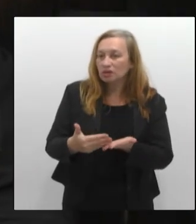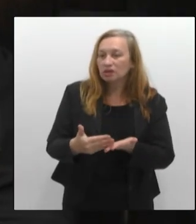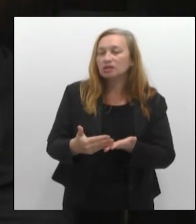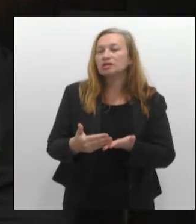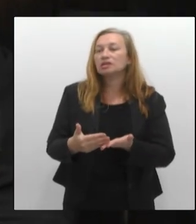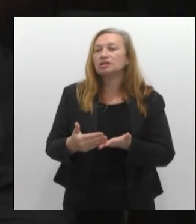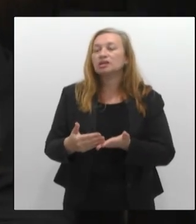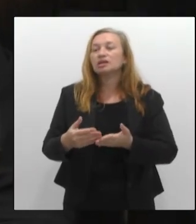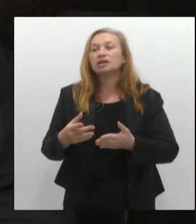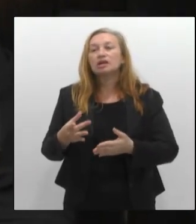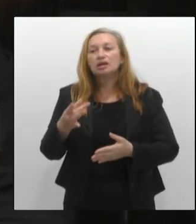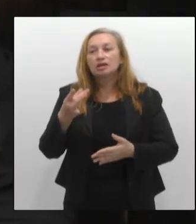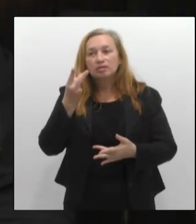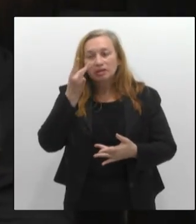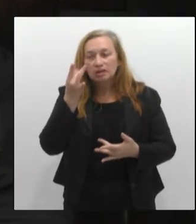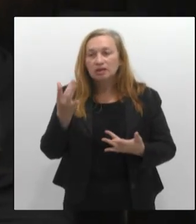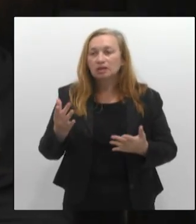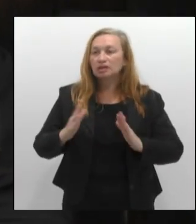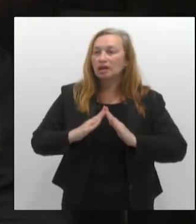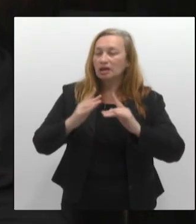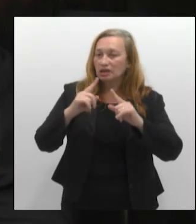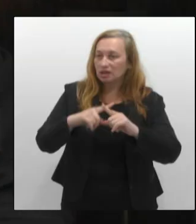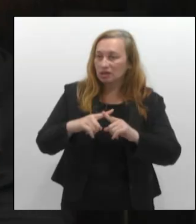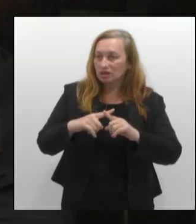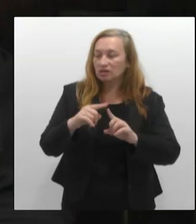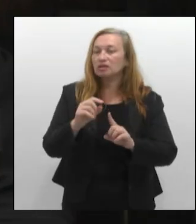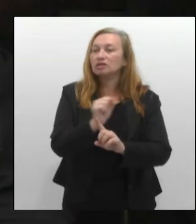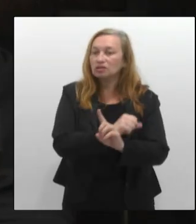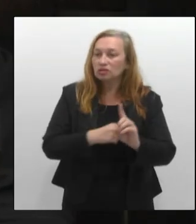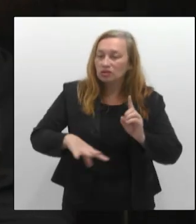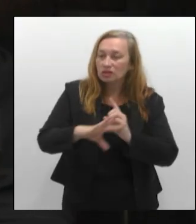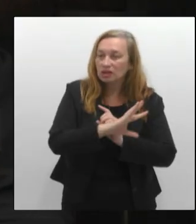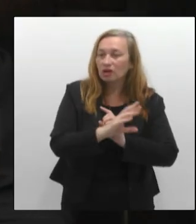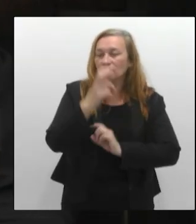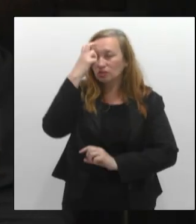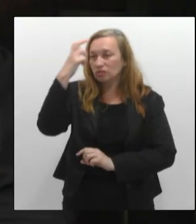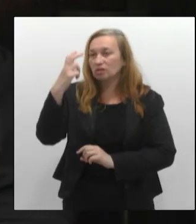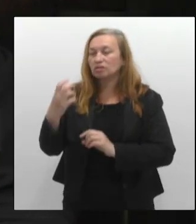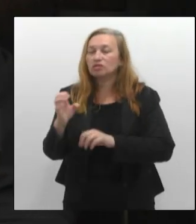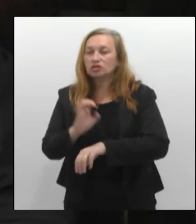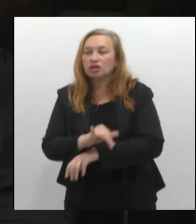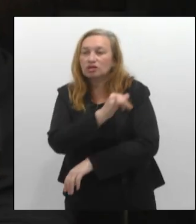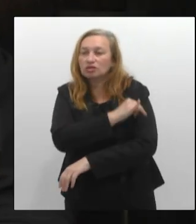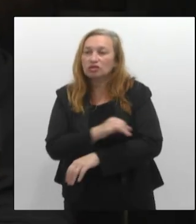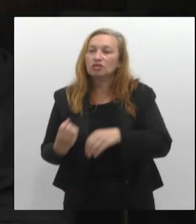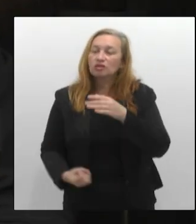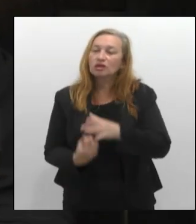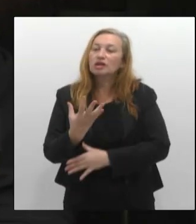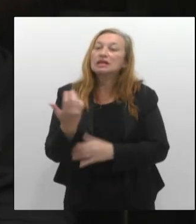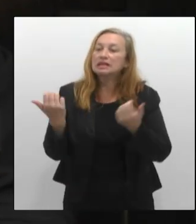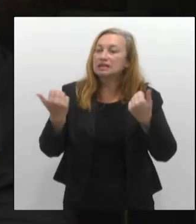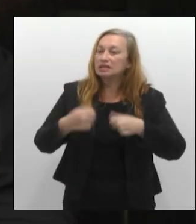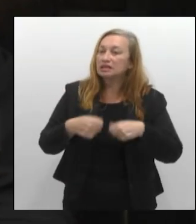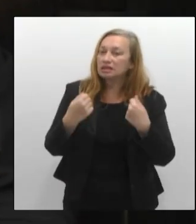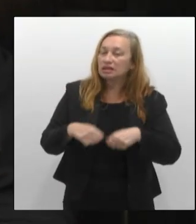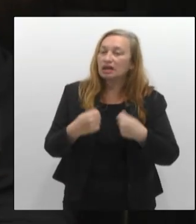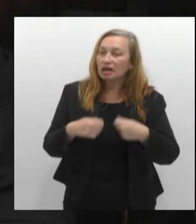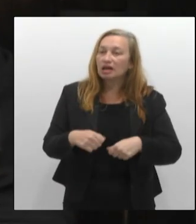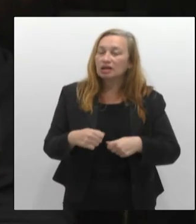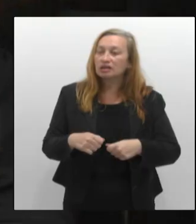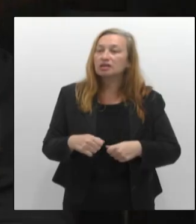igreja ajudou a formar o tecido social e cultural do Rio de Janeiro. Onde havia necessidade, lá